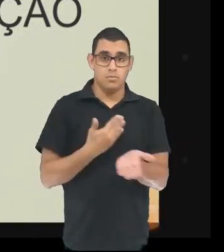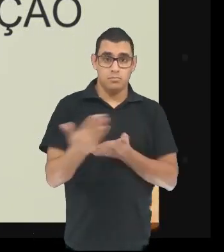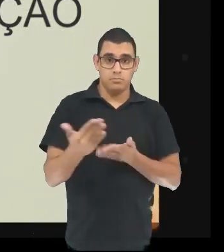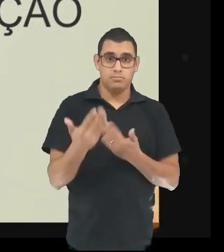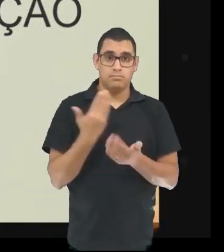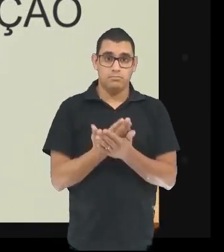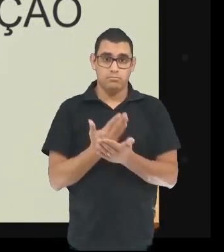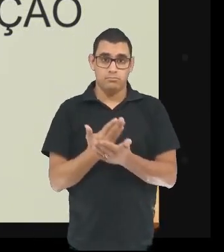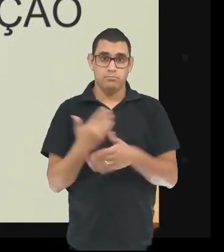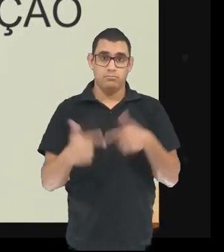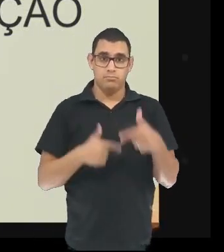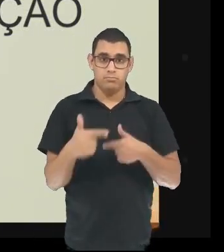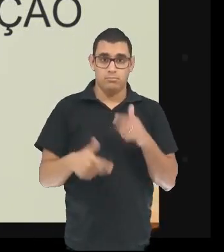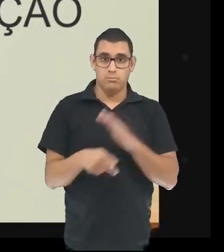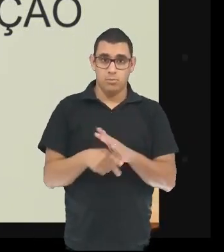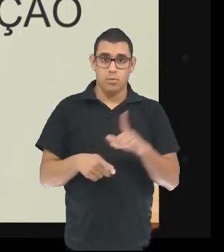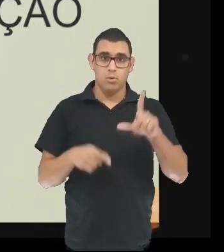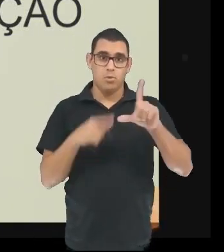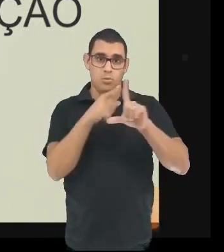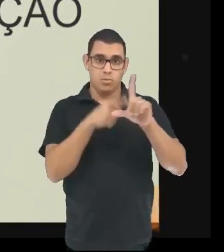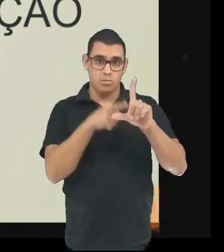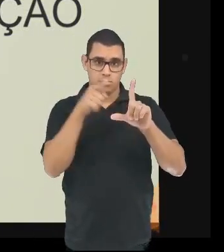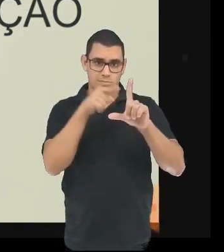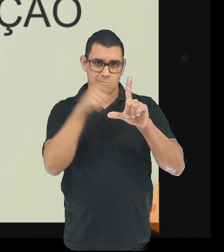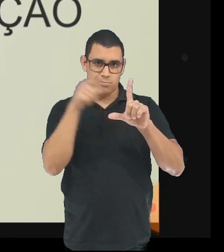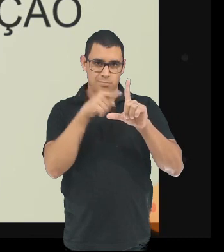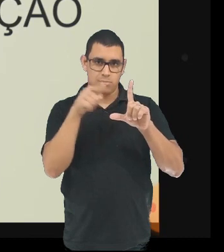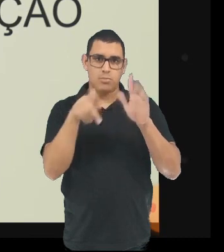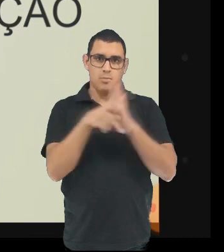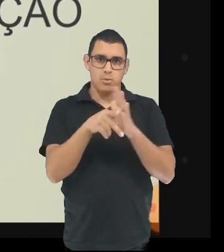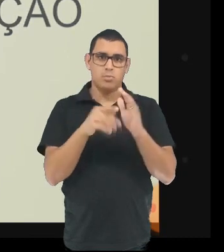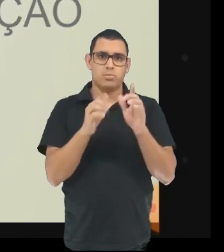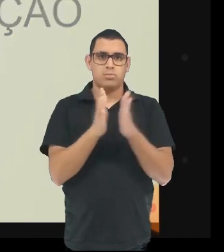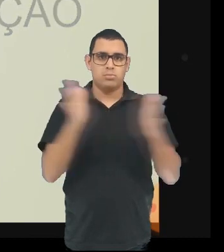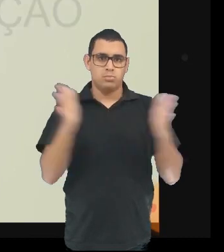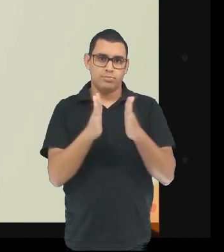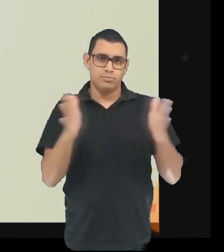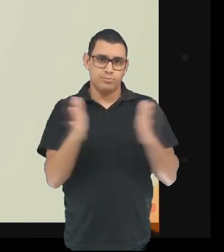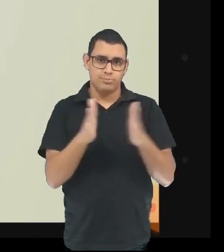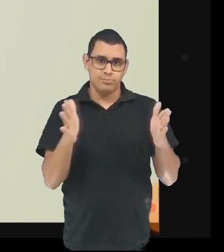Vamos iniciar nossa aula trabalhando com gráficos de dilatação linear.